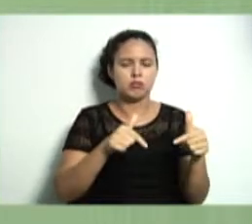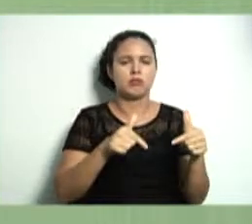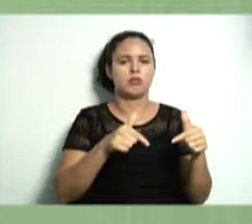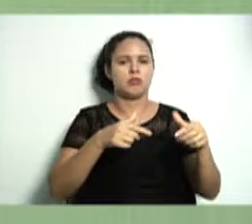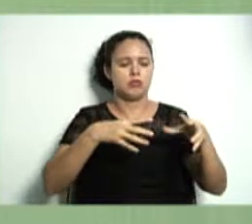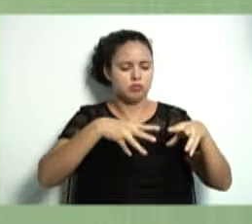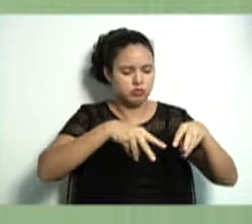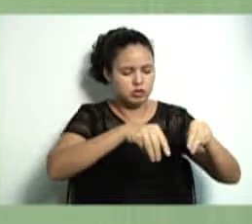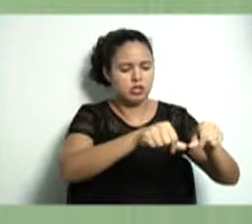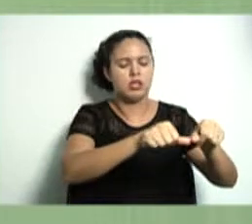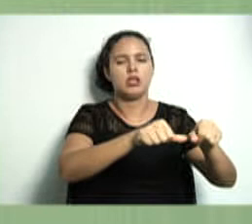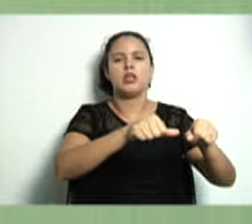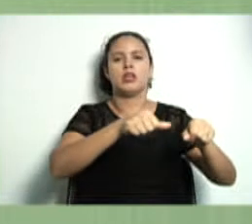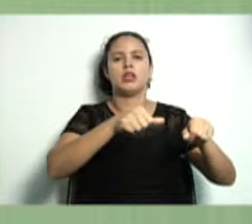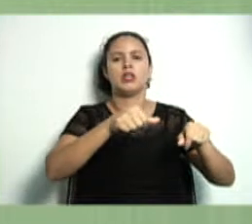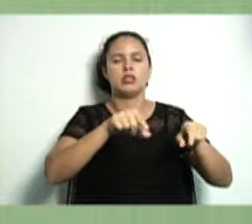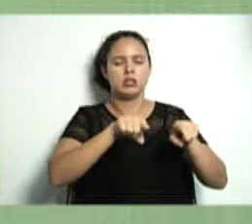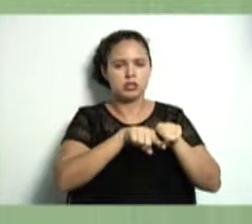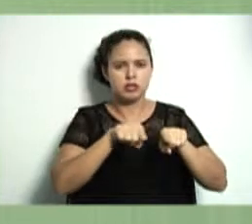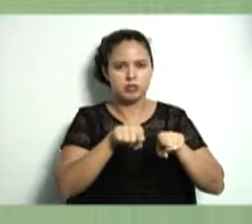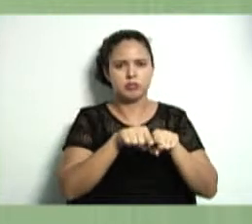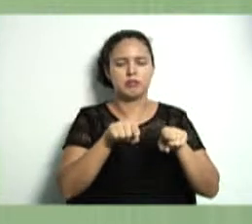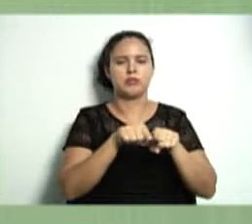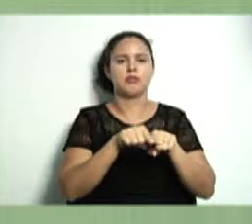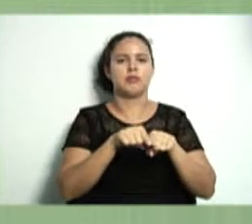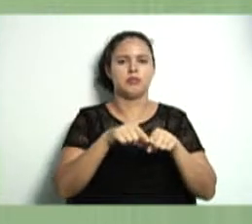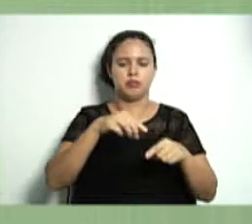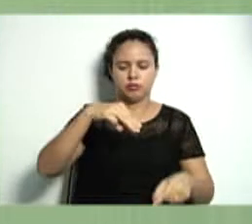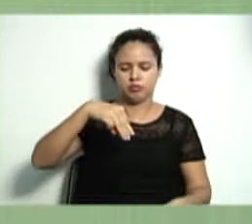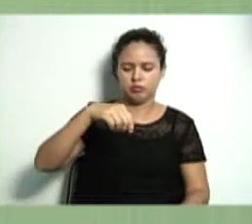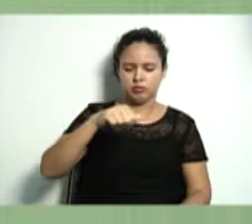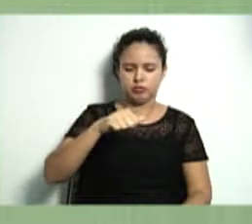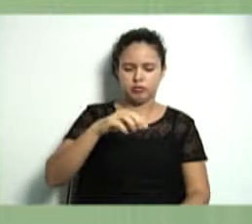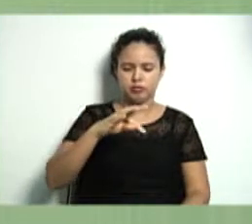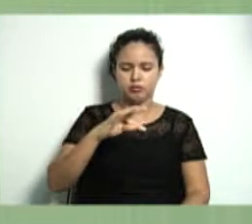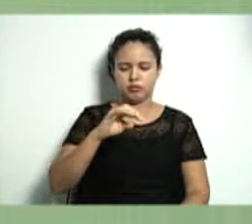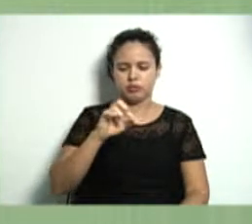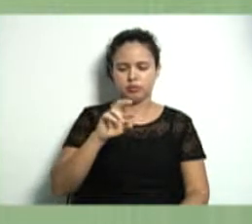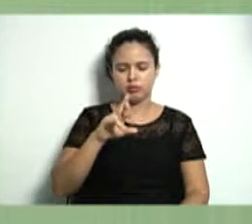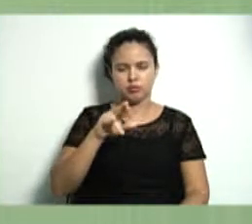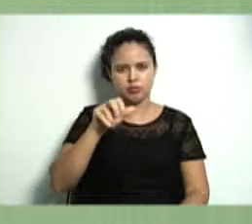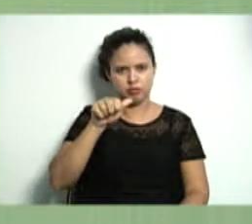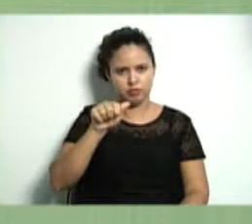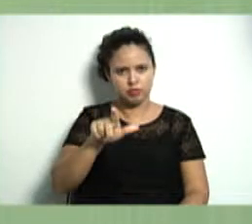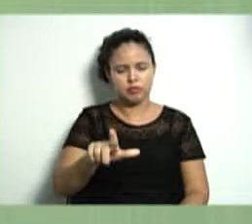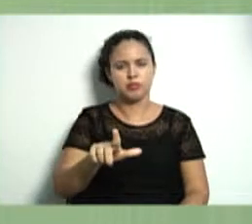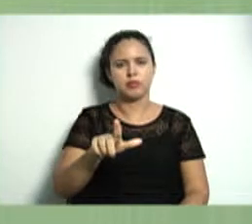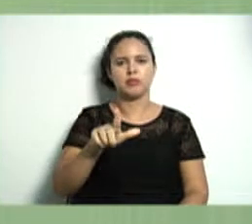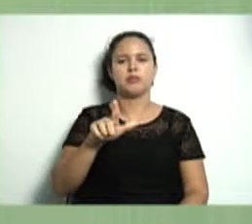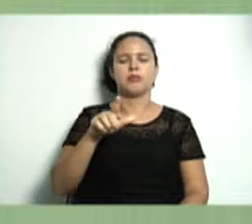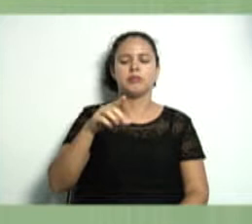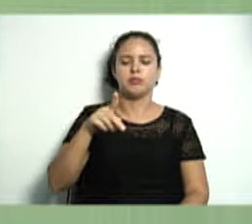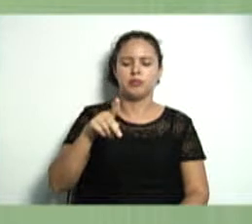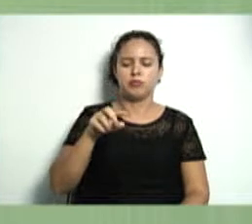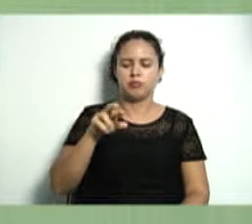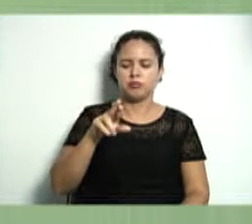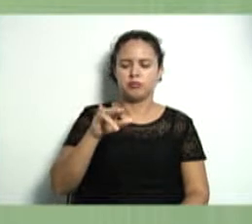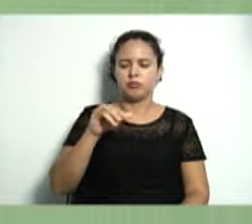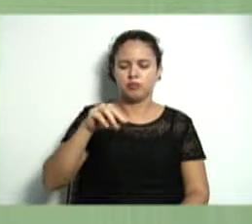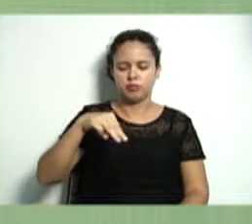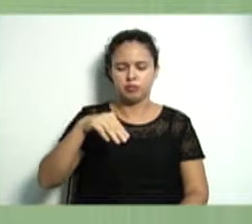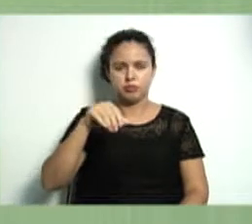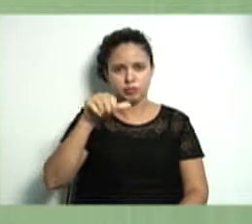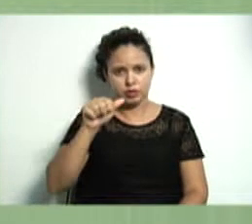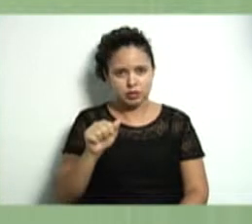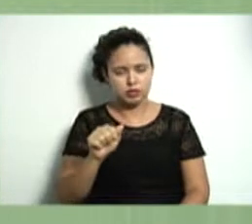às matérias-primas, ou seja, o trabalhador perdeu seus meios de produção, porque se ele não tem mais matéria-prima, se ele